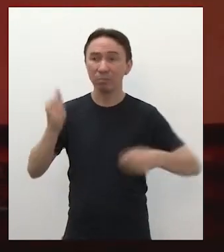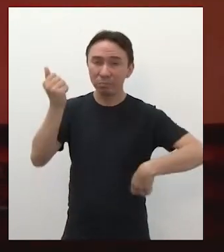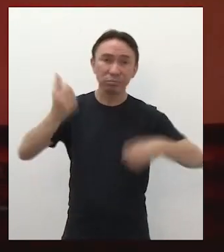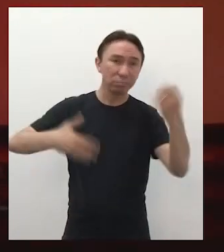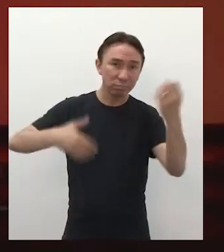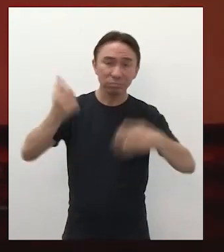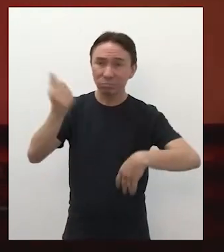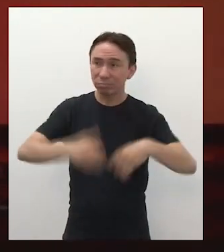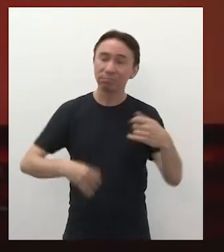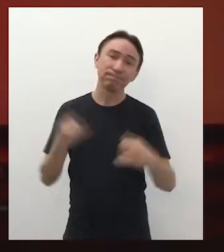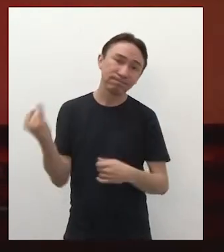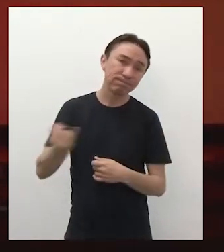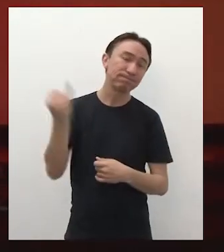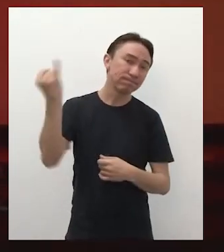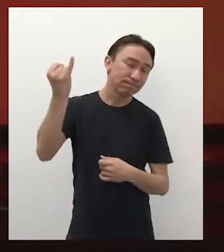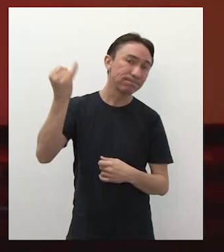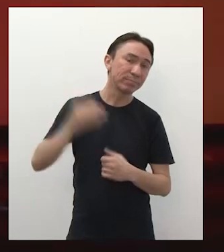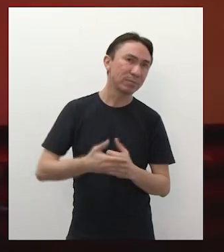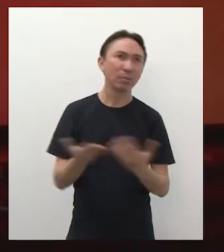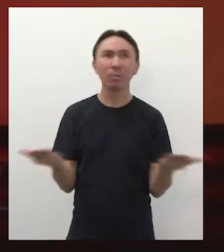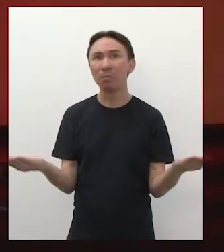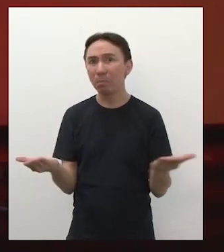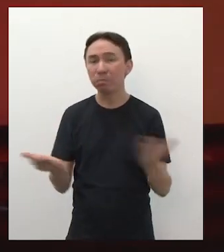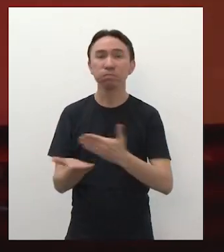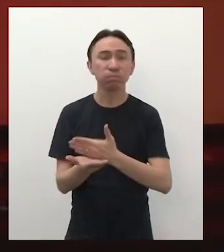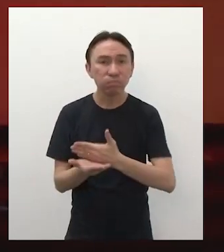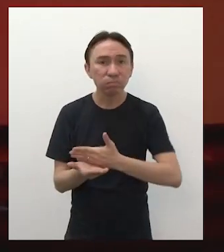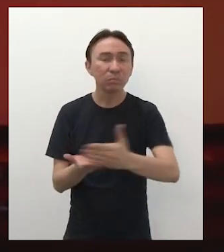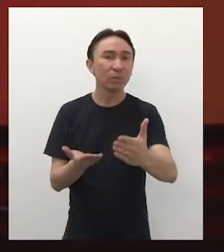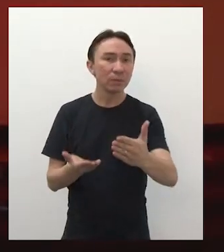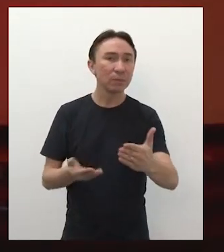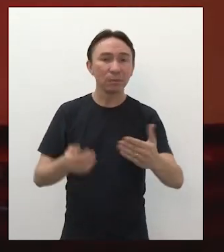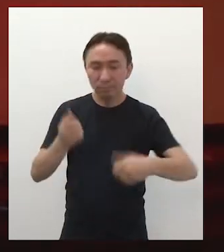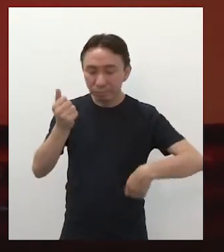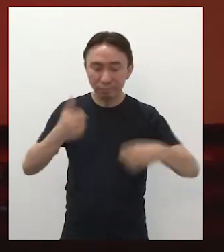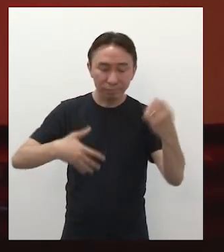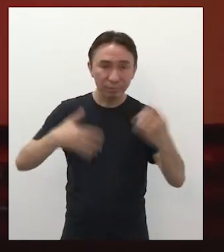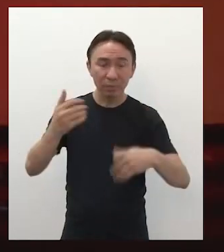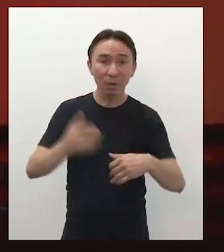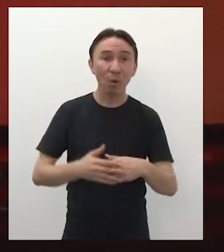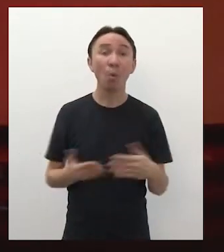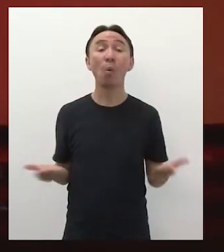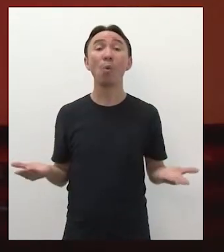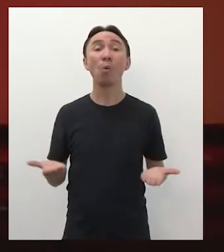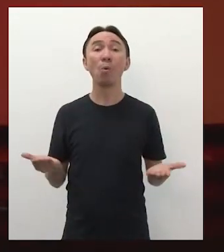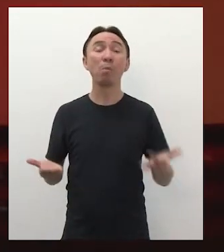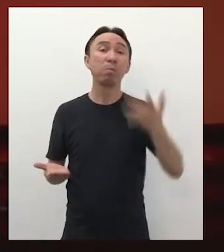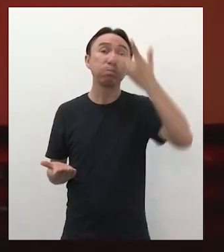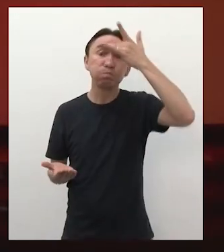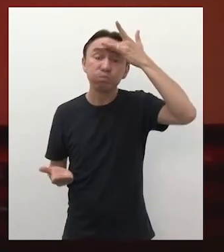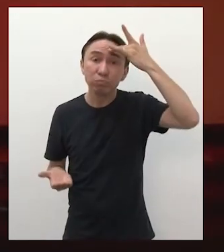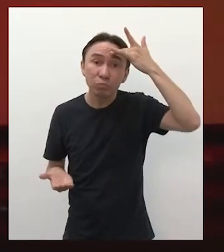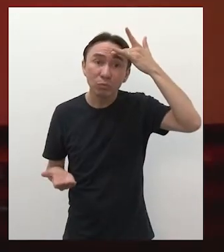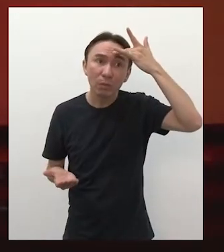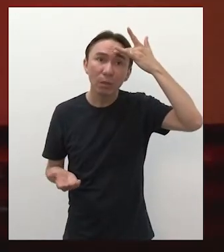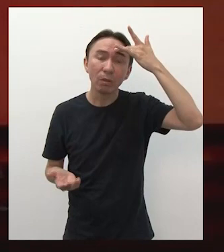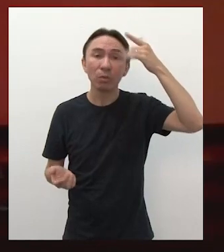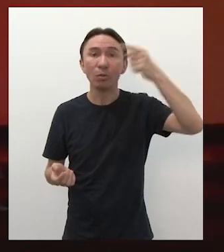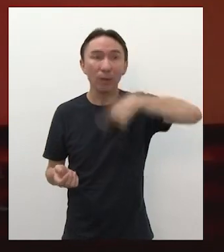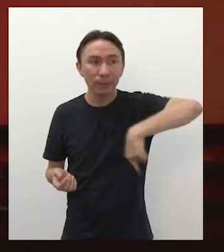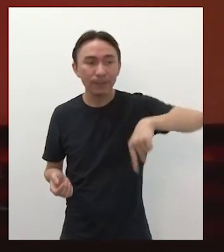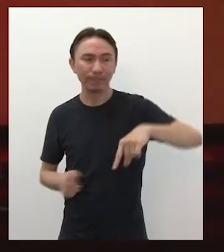assim, qual será a melhor forma da gente motivar alguém importante para